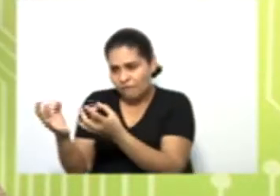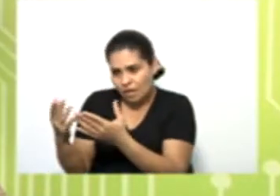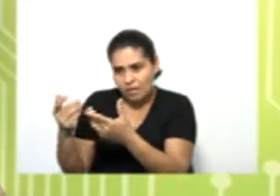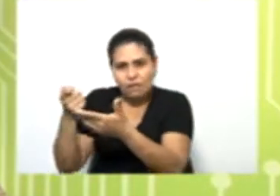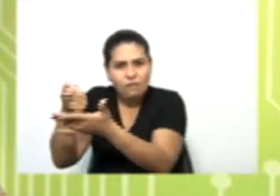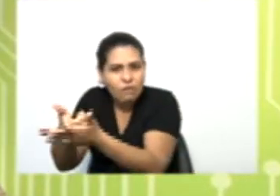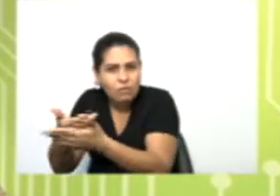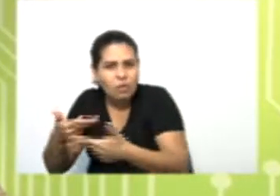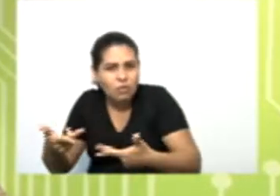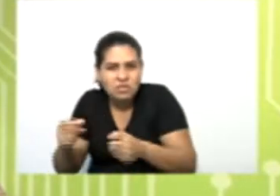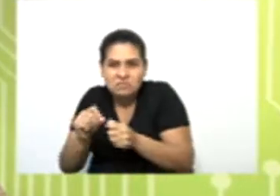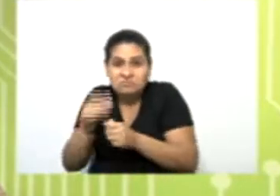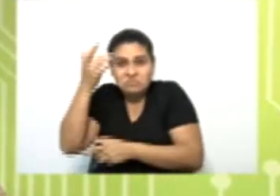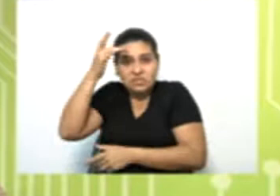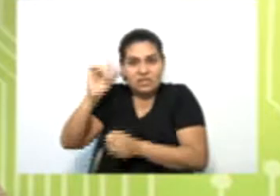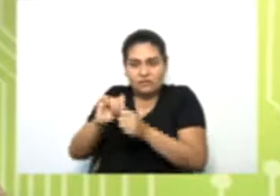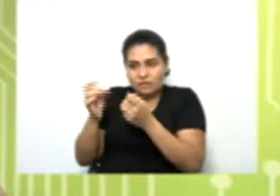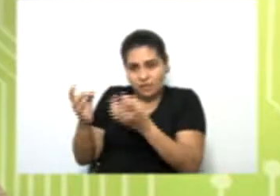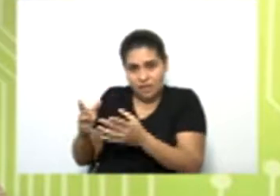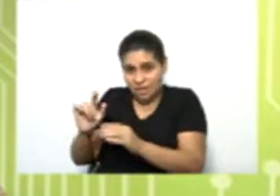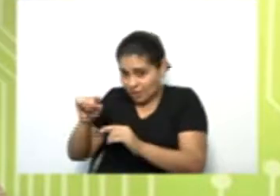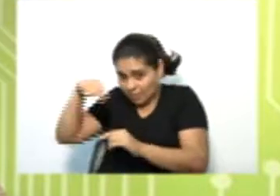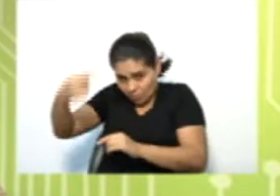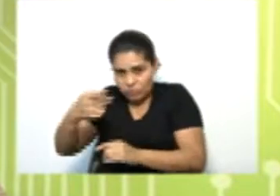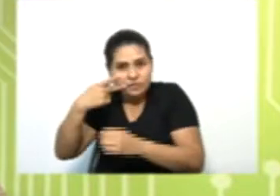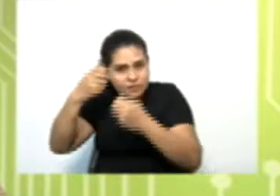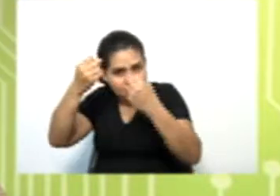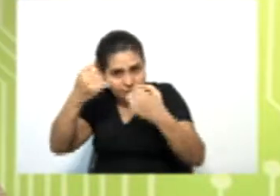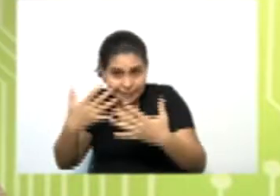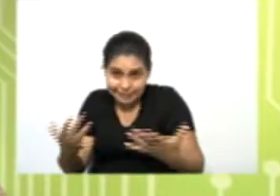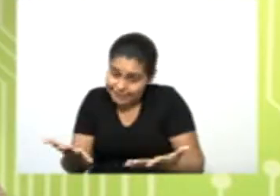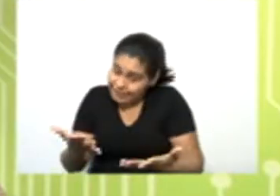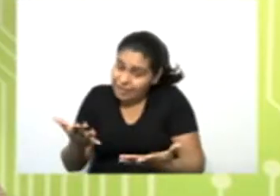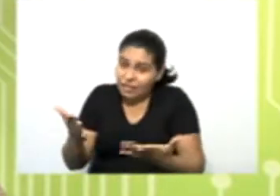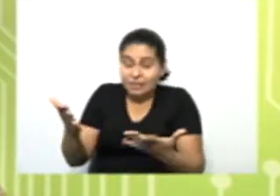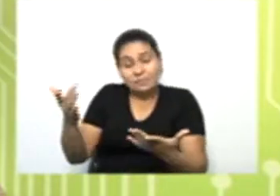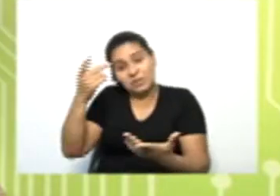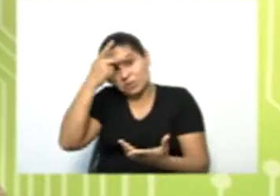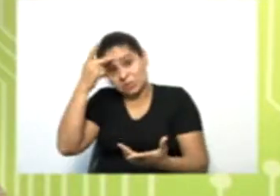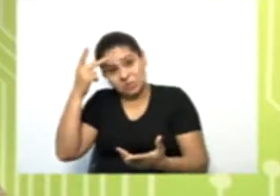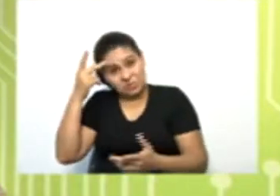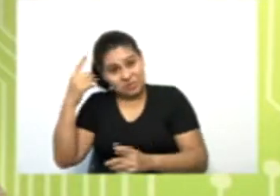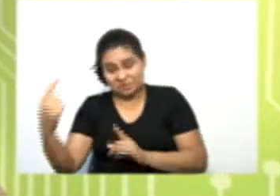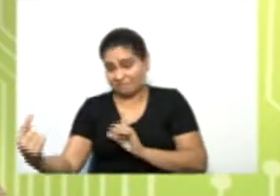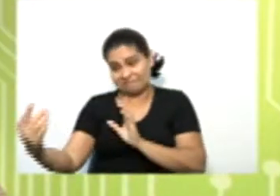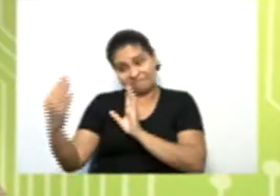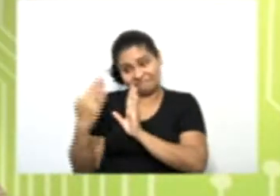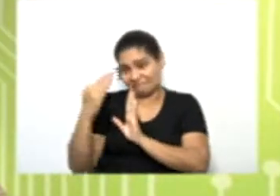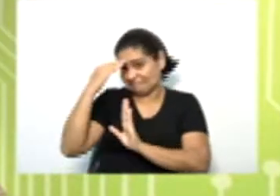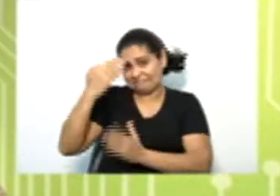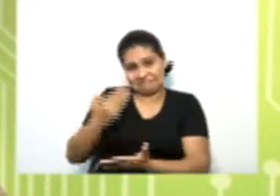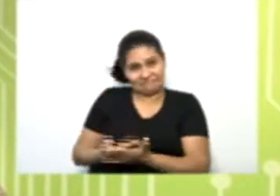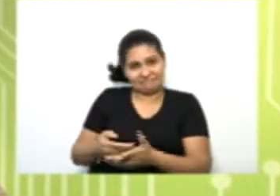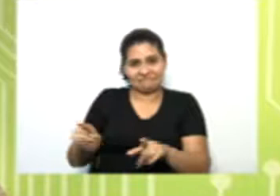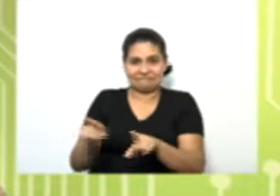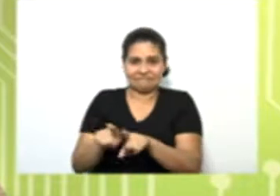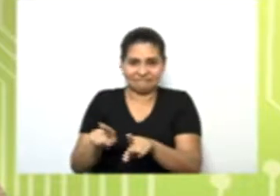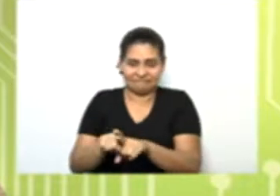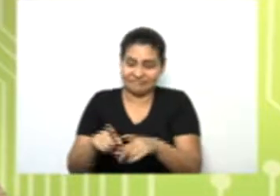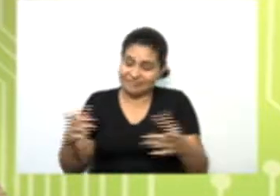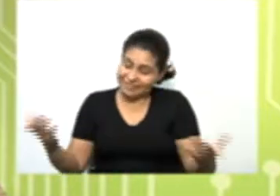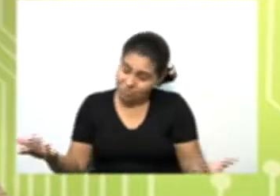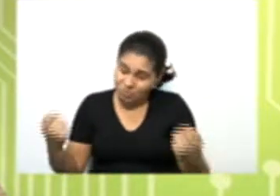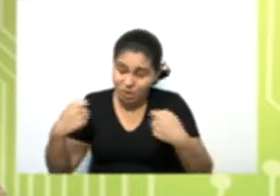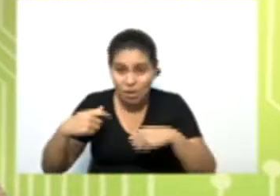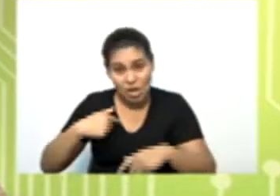você não acredita no que você está vendendo, e a gente vai ver isso mais na frente, infelizmente, a pessoa de lá não vai acreditar também, tá certo? Então